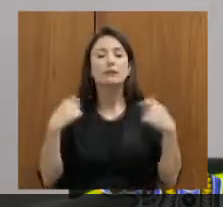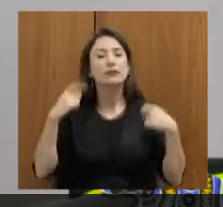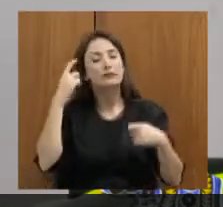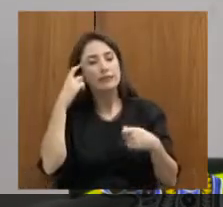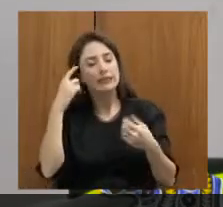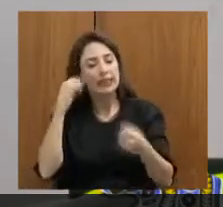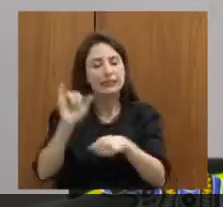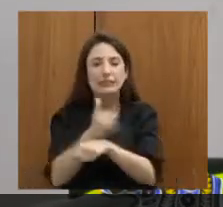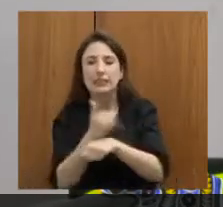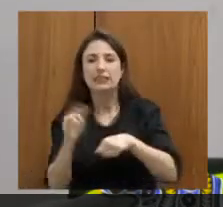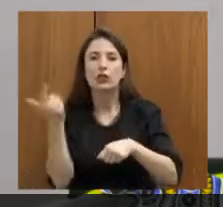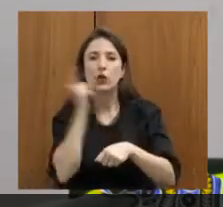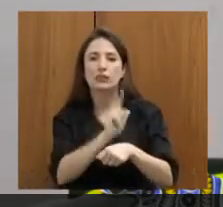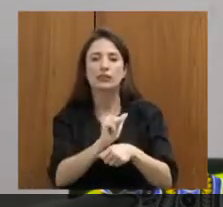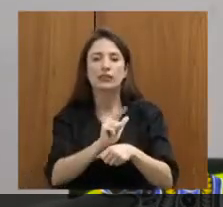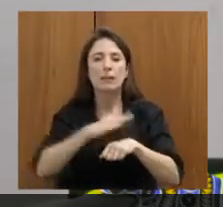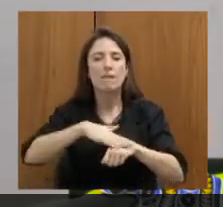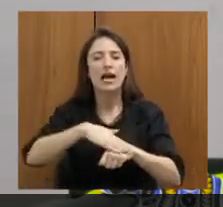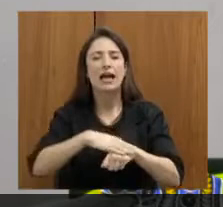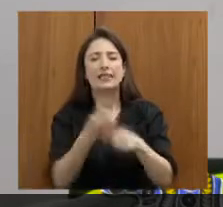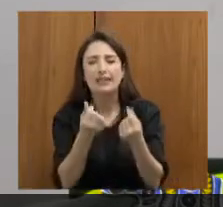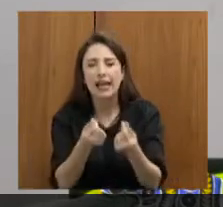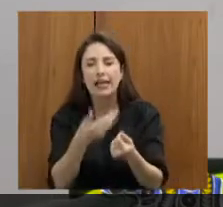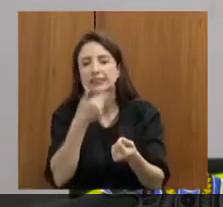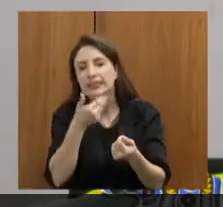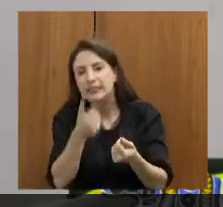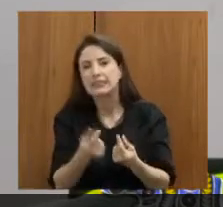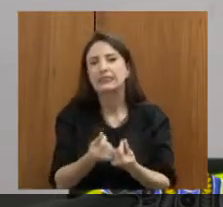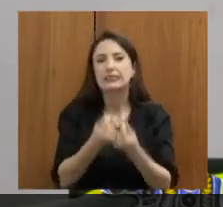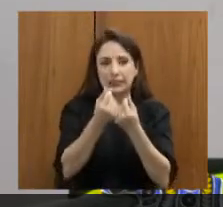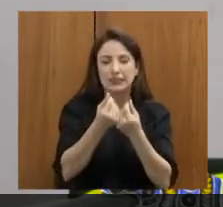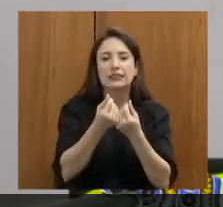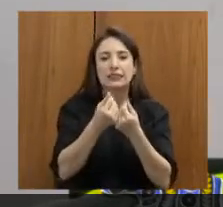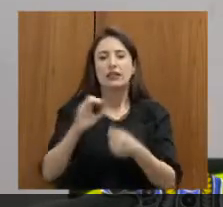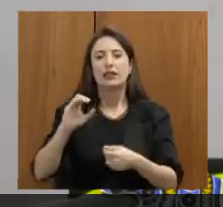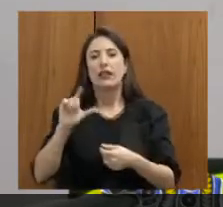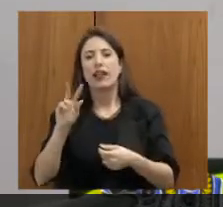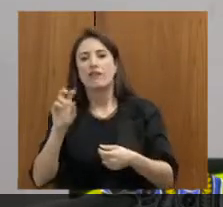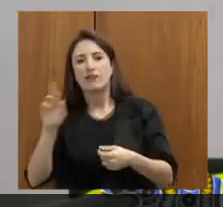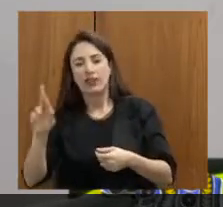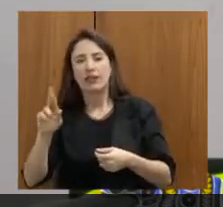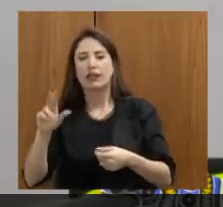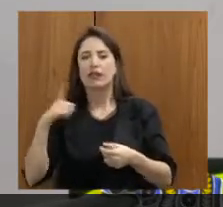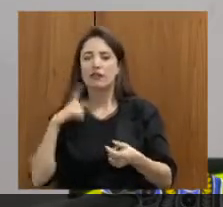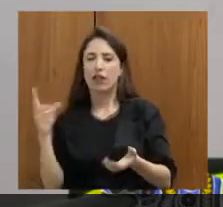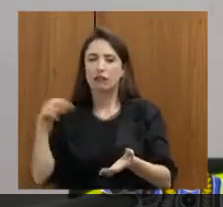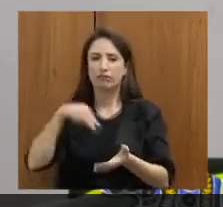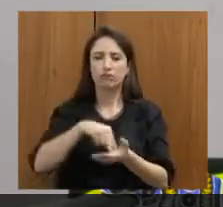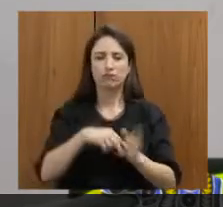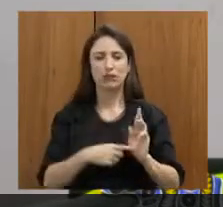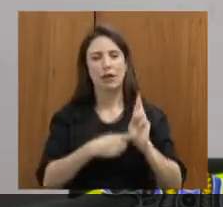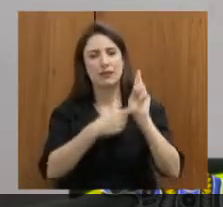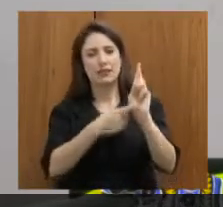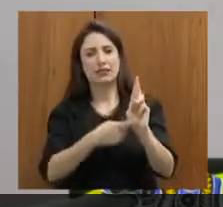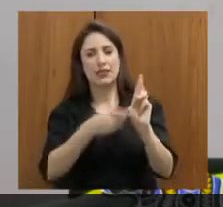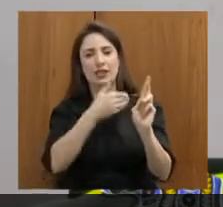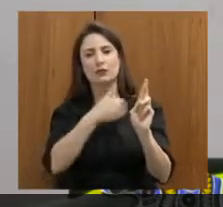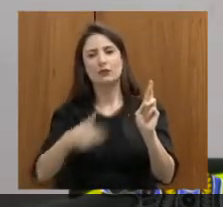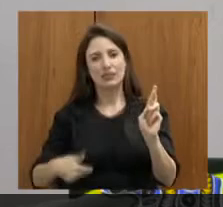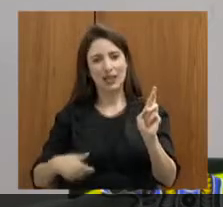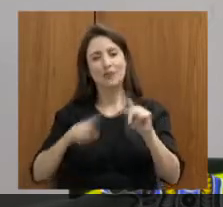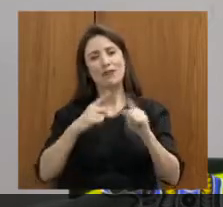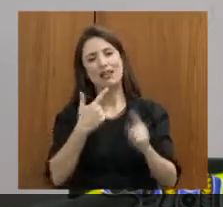renda nós precisamos produzir o Kléber tá aqui representando o estado que infelizmente os outros secretarias não